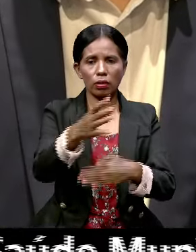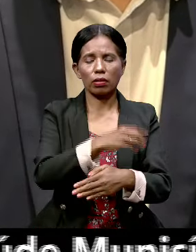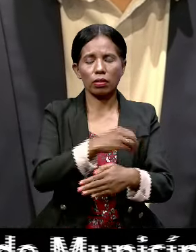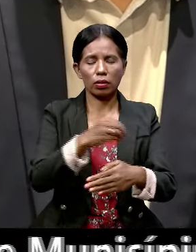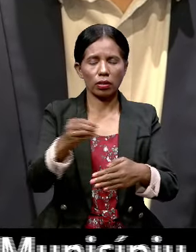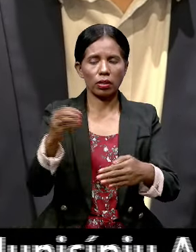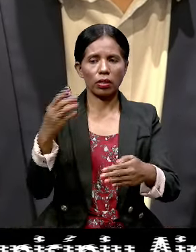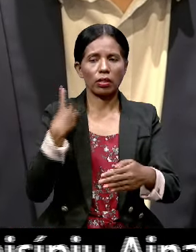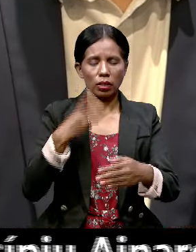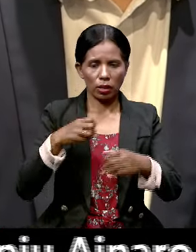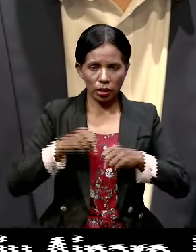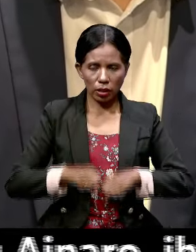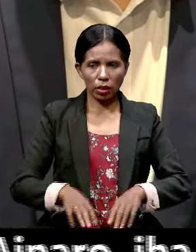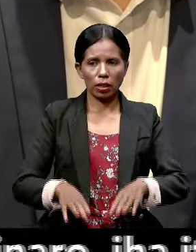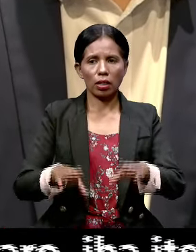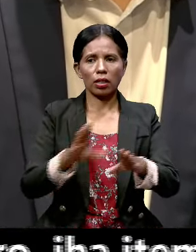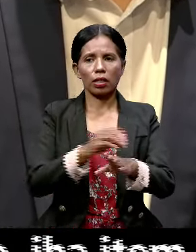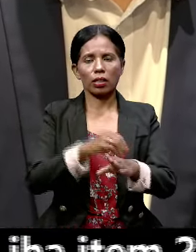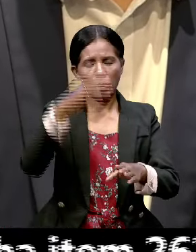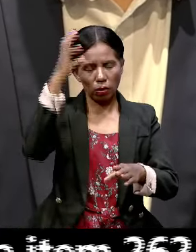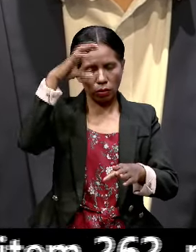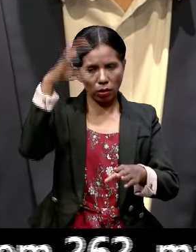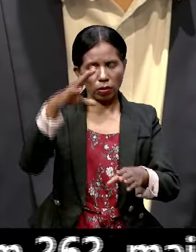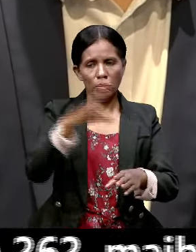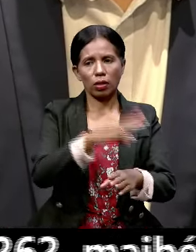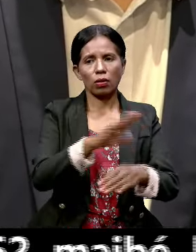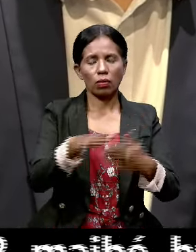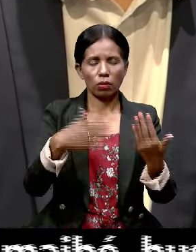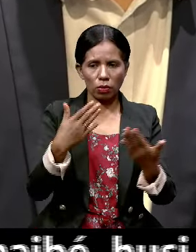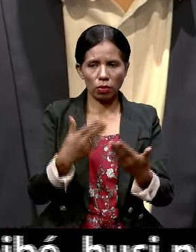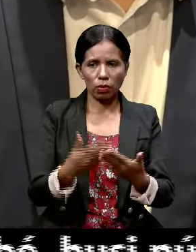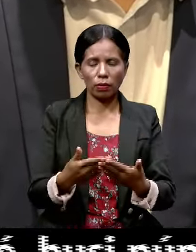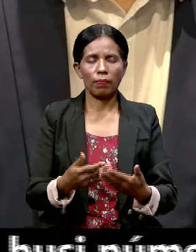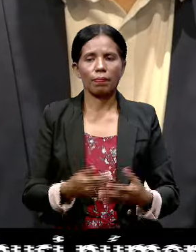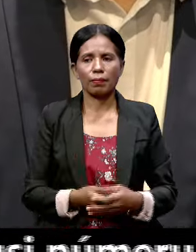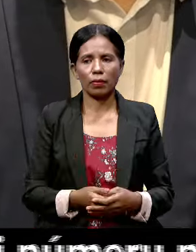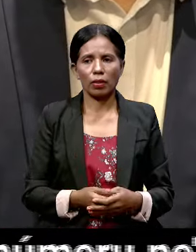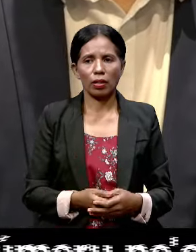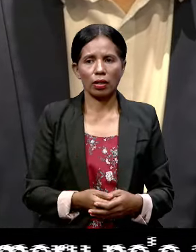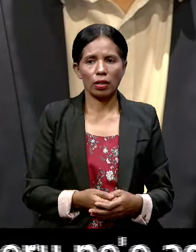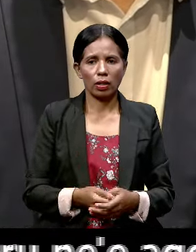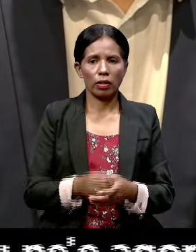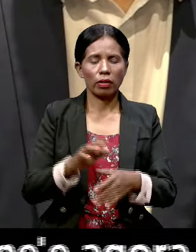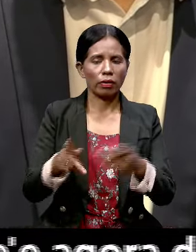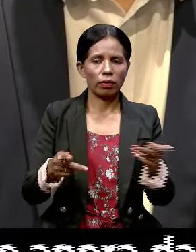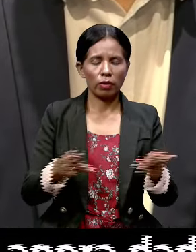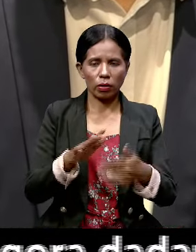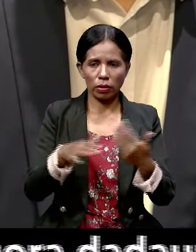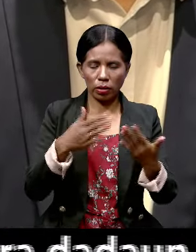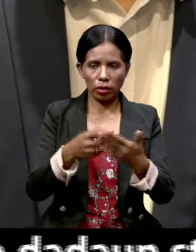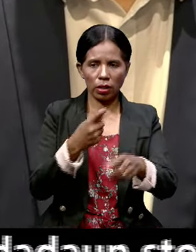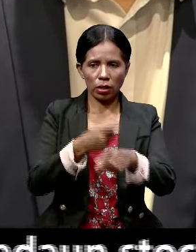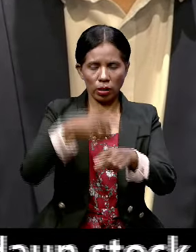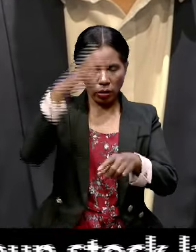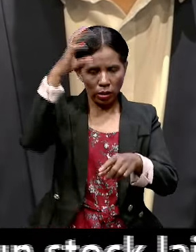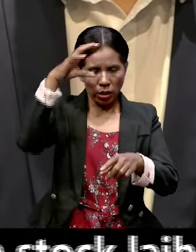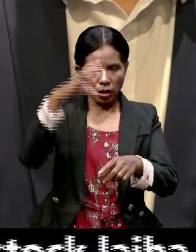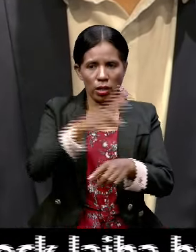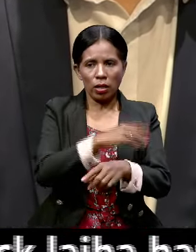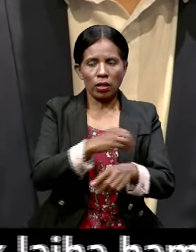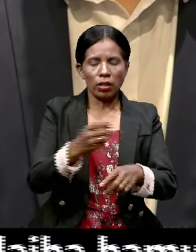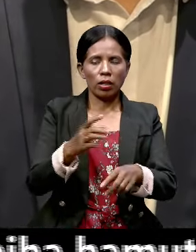temperatura tasi ben udang linha tren serne no condição sira tempo udang no tempo valor